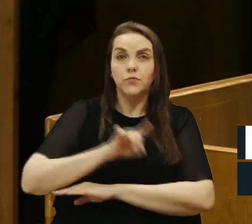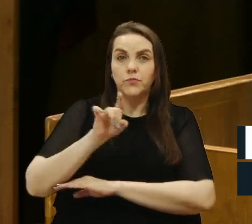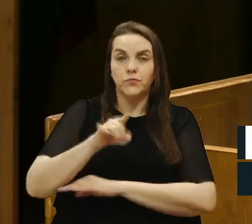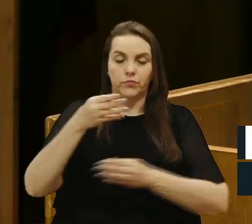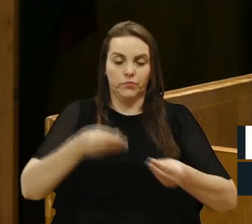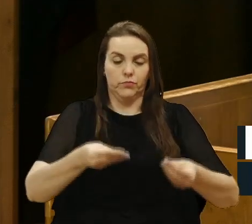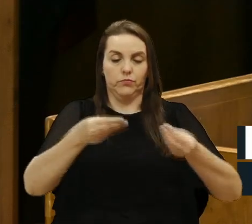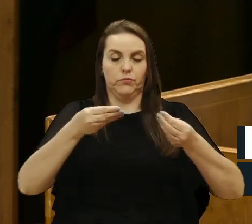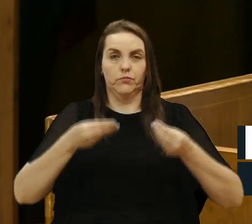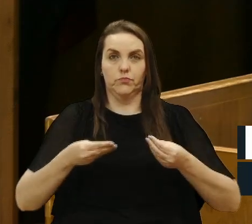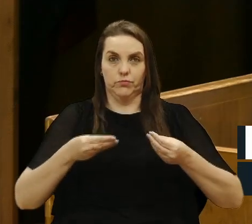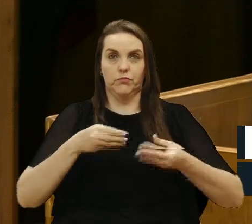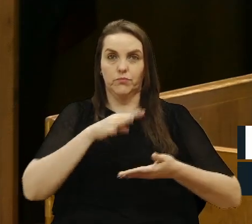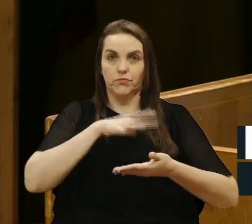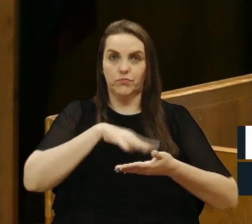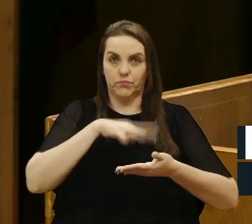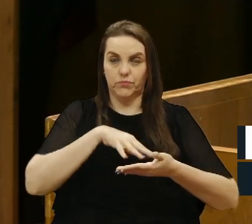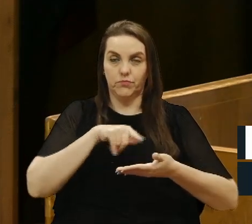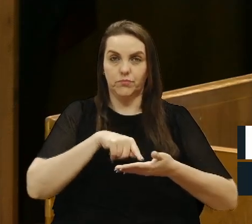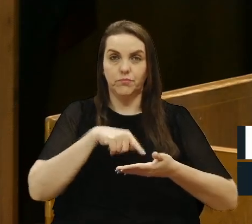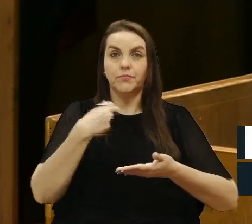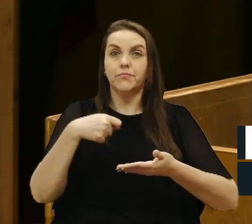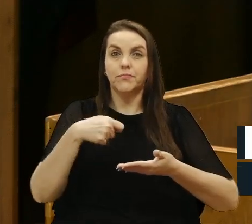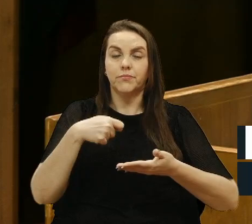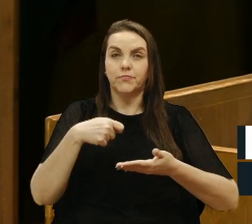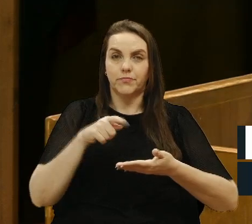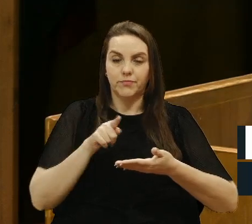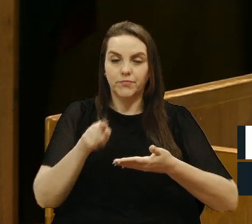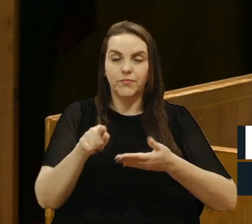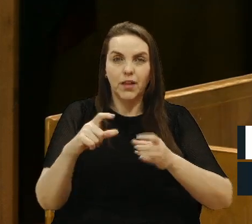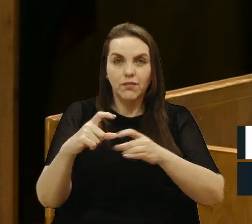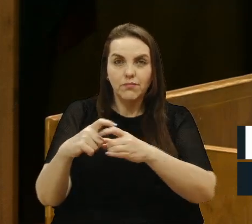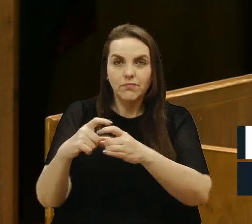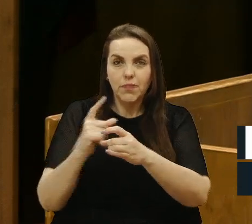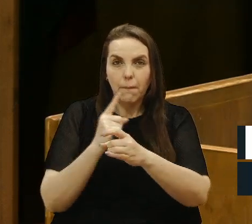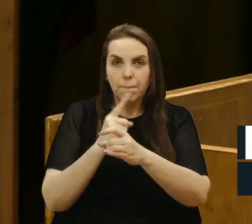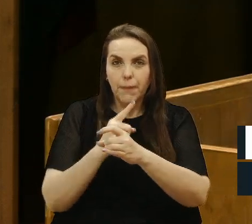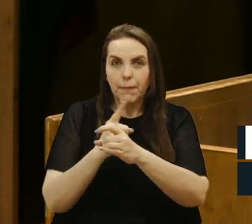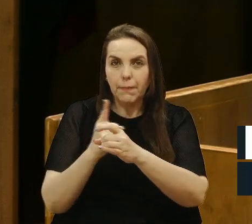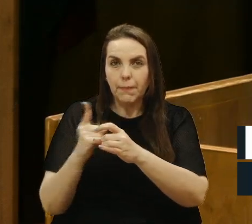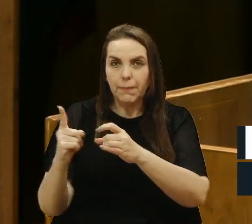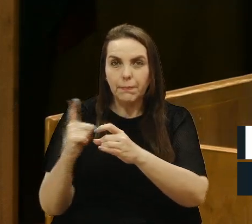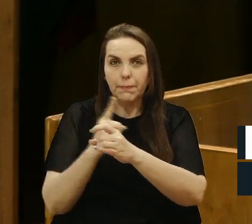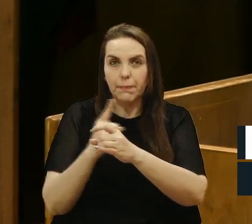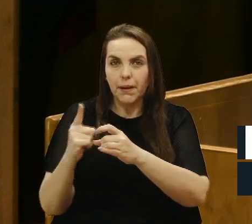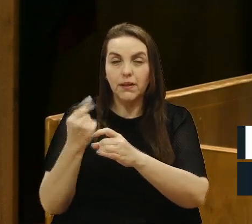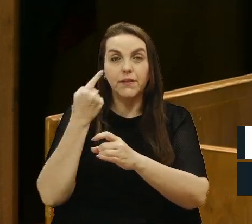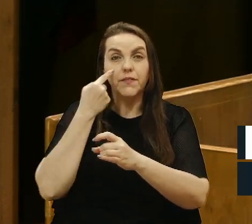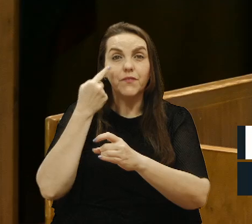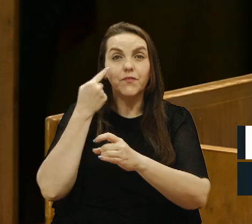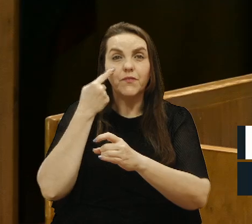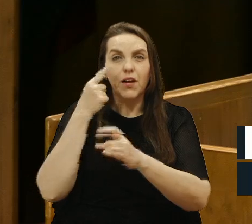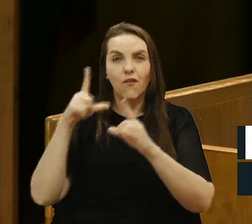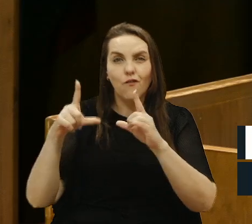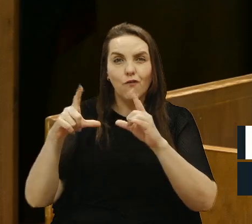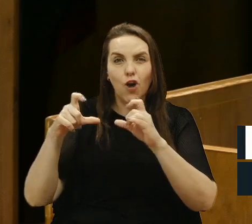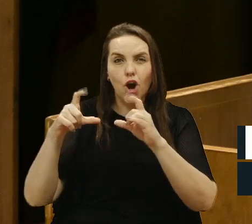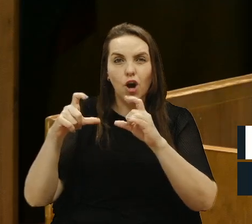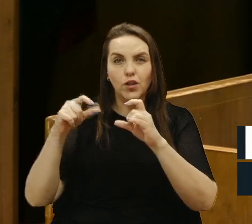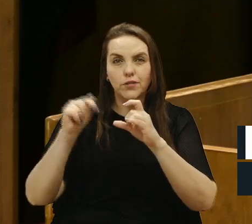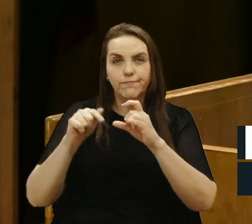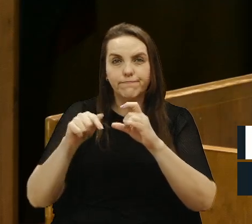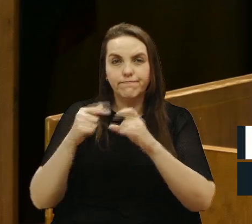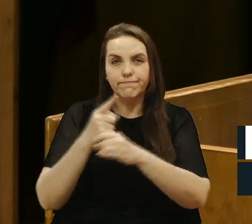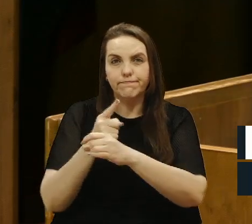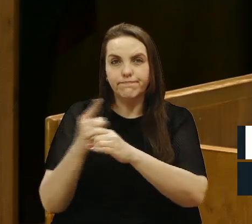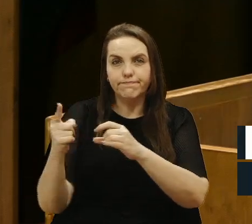recebem a conta de luz, vocês precisam ir lá no marcador, né? E fazer uma foto do